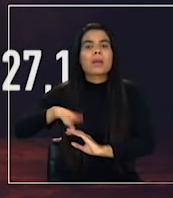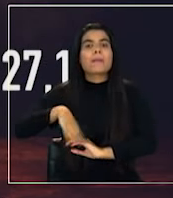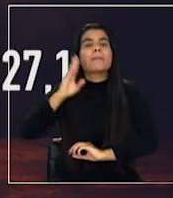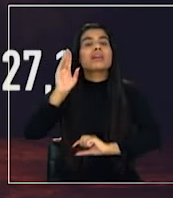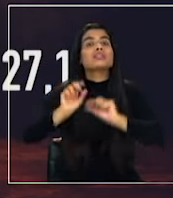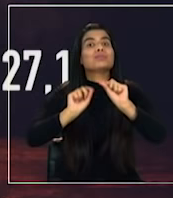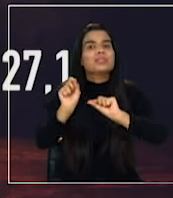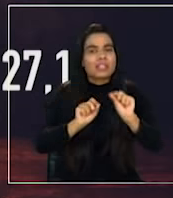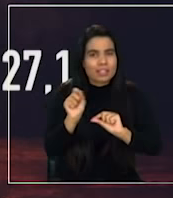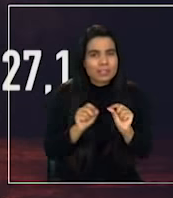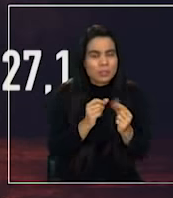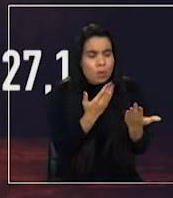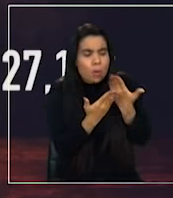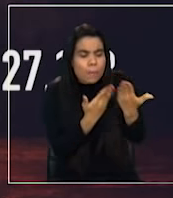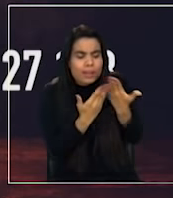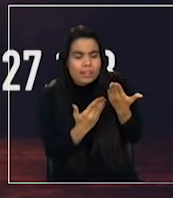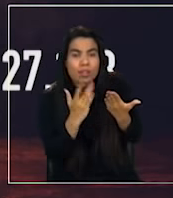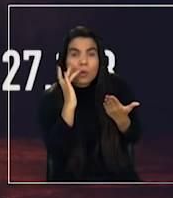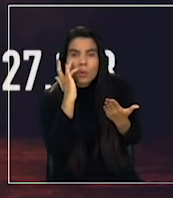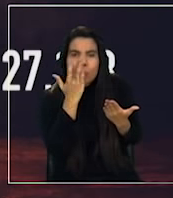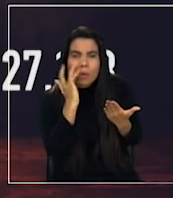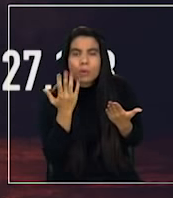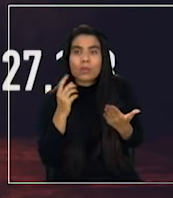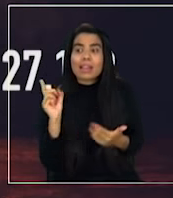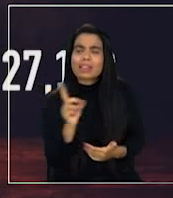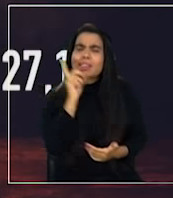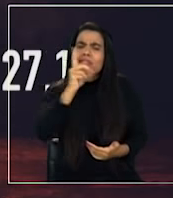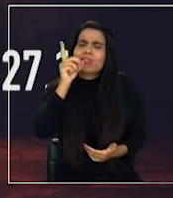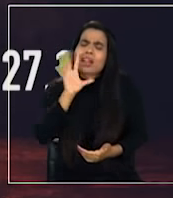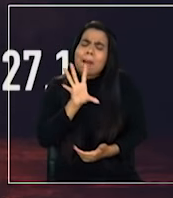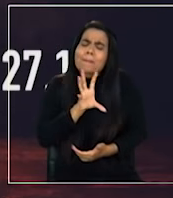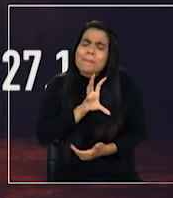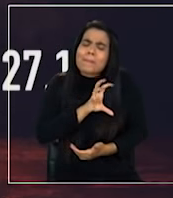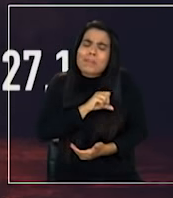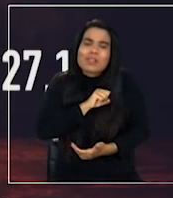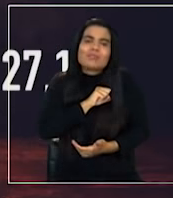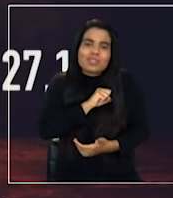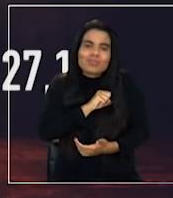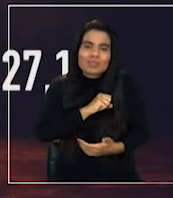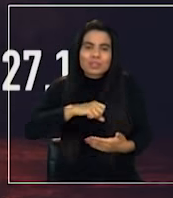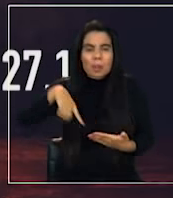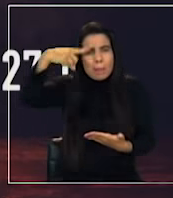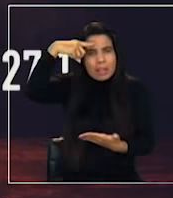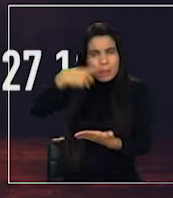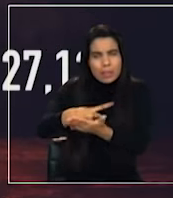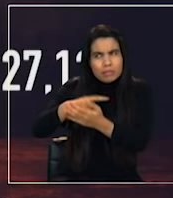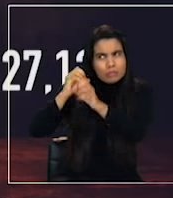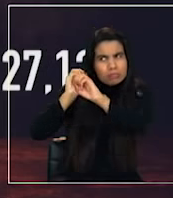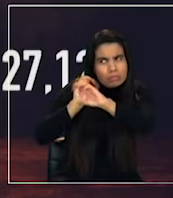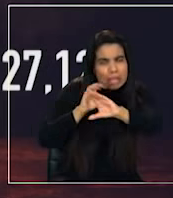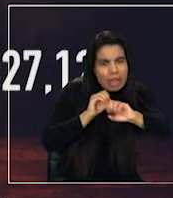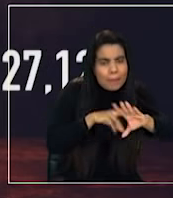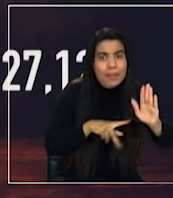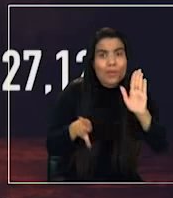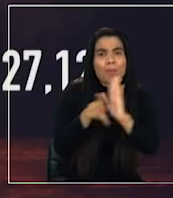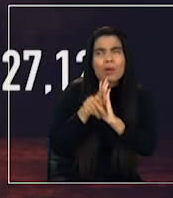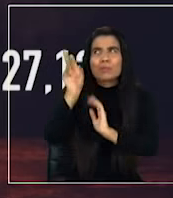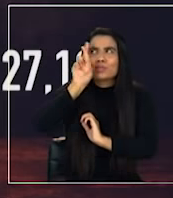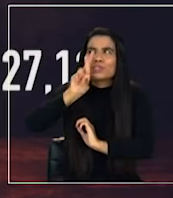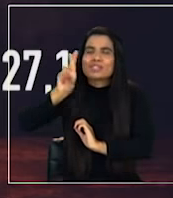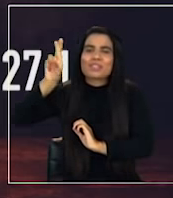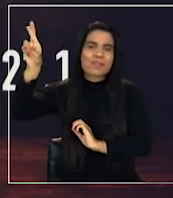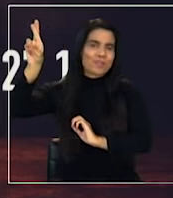Mais do que o ouro, e ainda mais do que o ouro